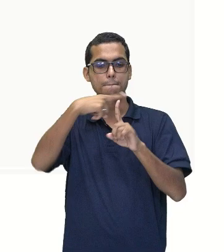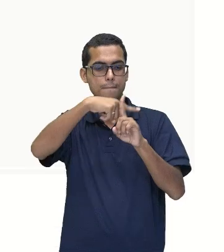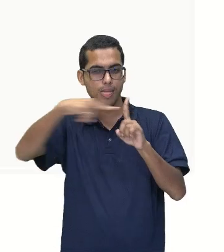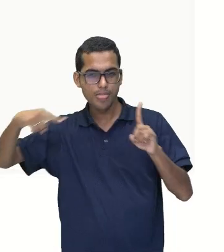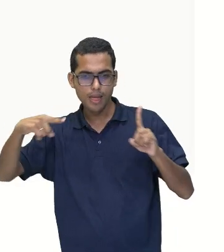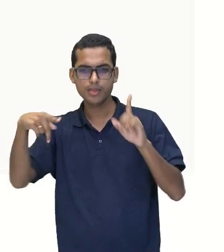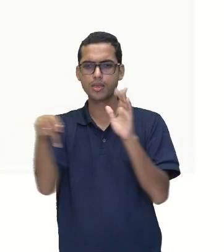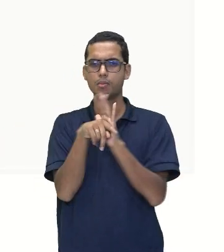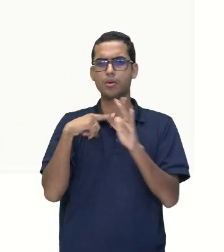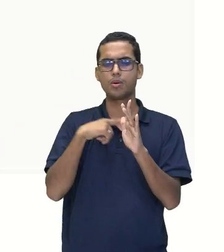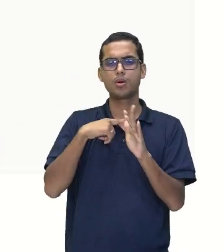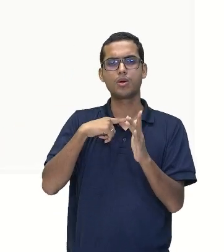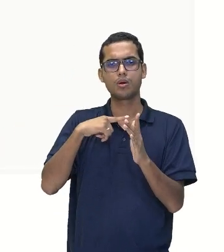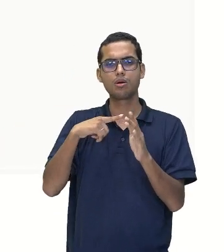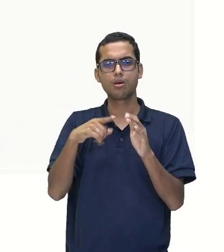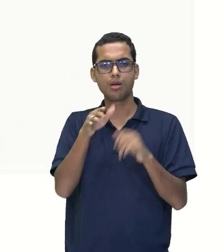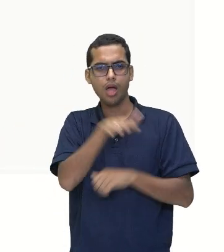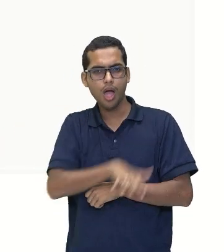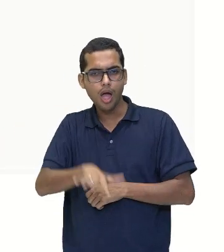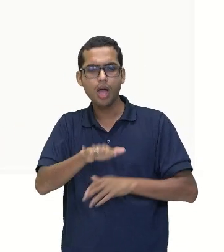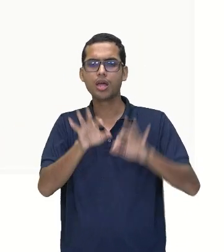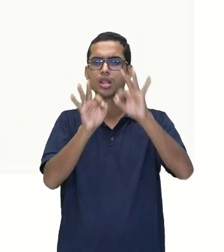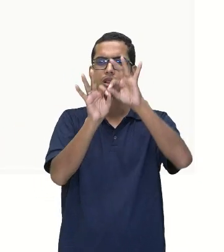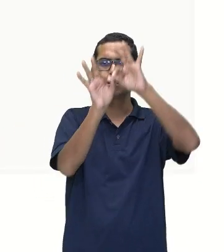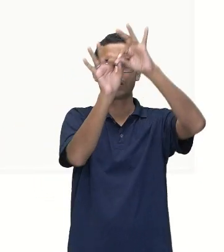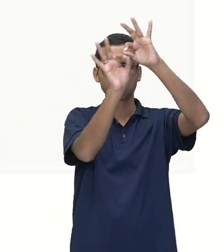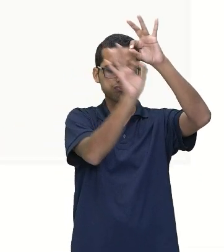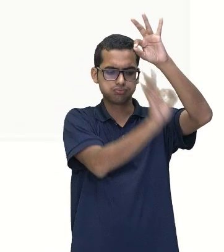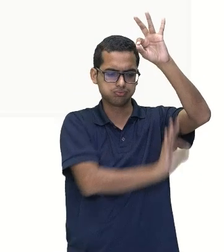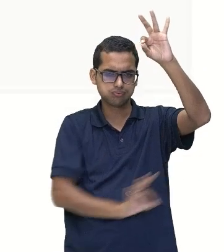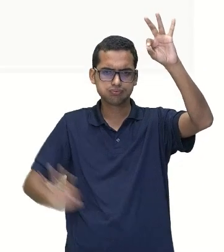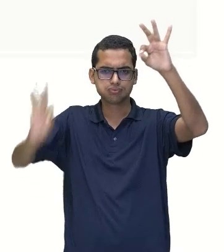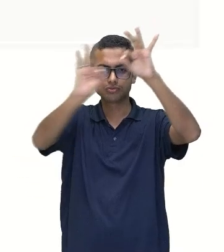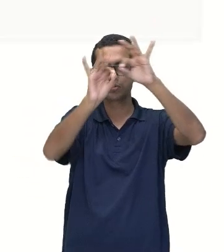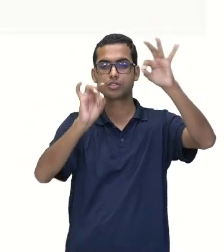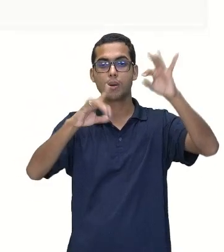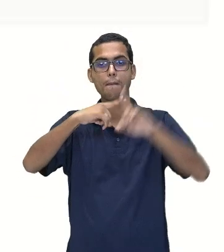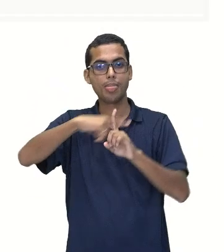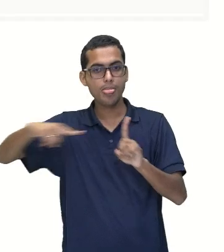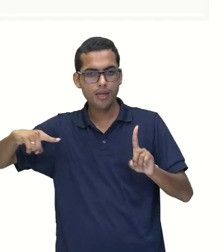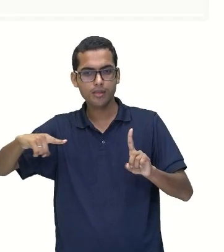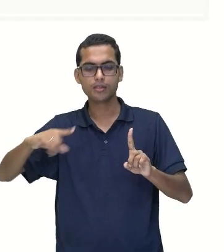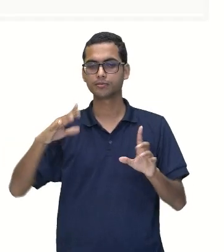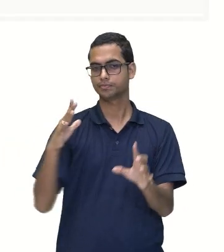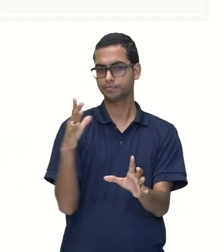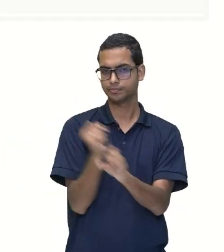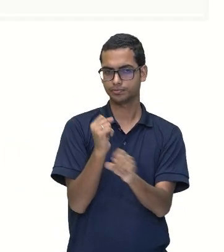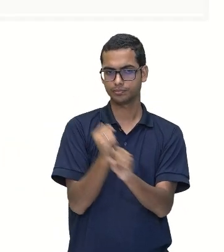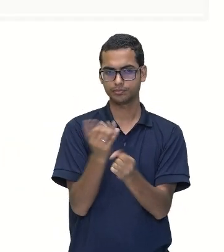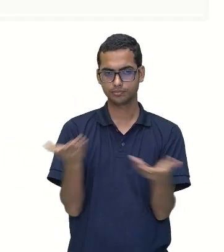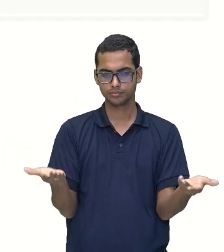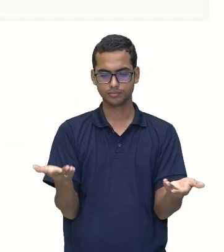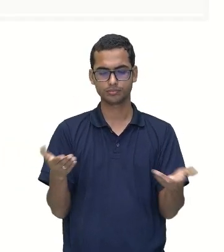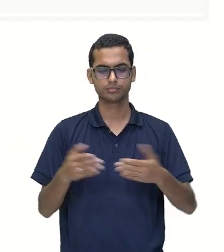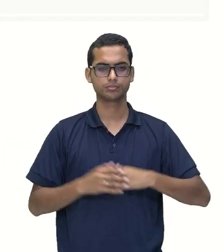da circunferência, né? Então, nesse caso, o que eu vou fazer? Eu vou calcular o comprimento dessa